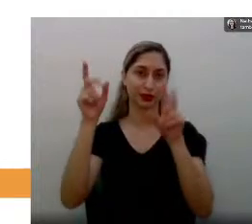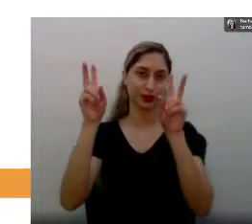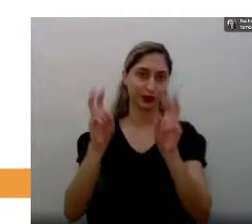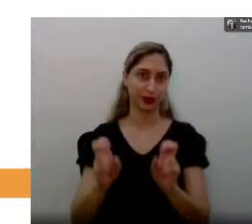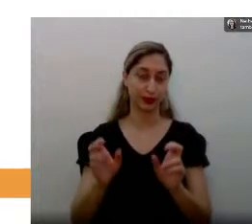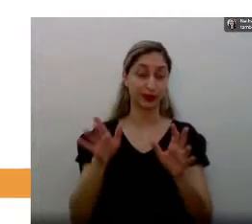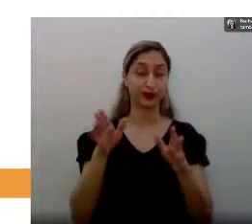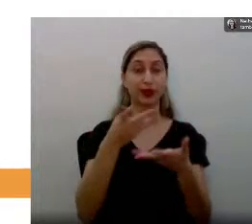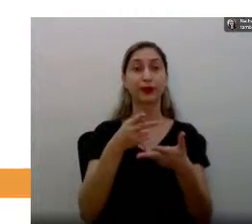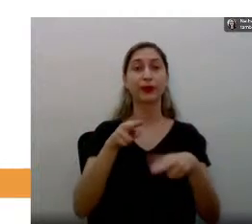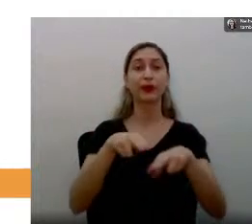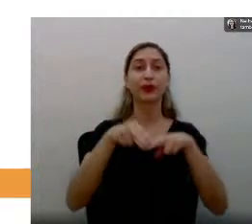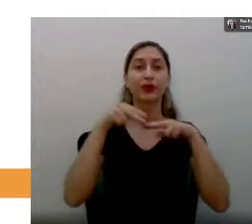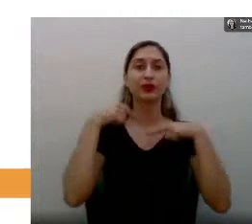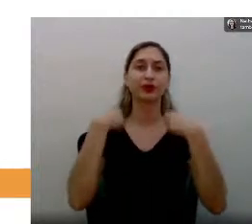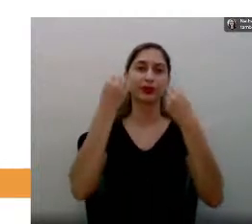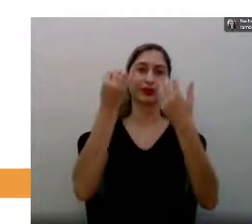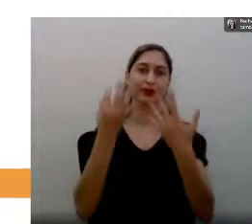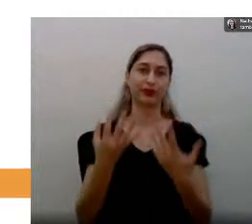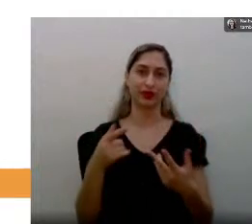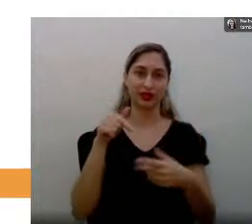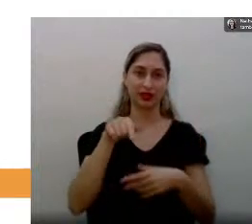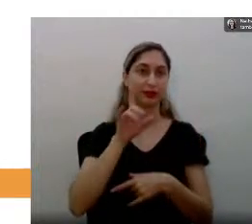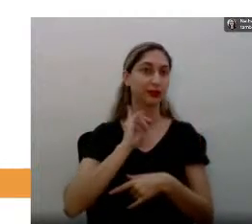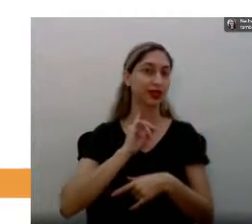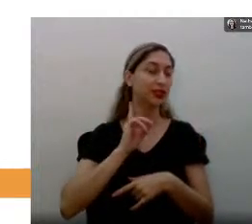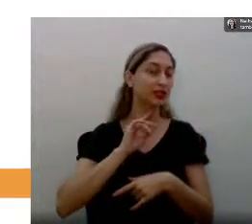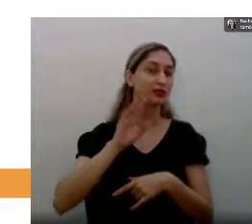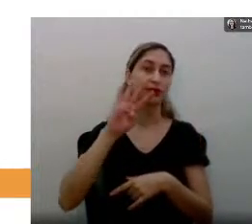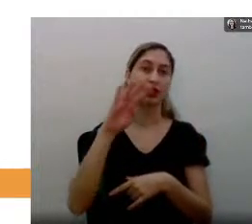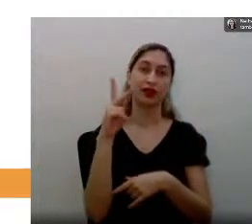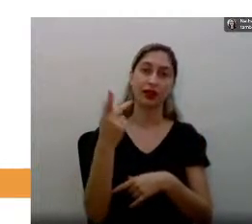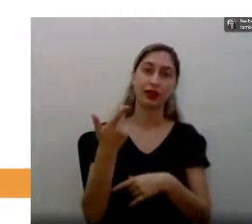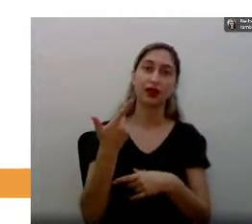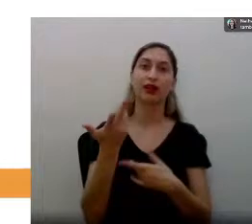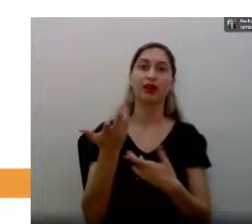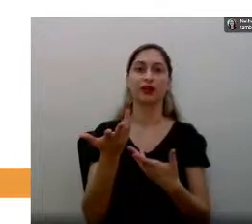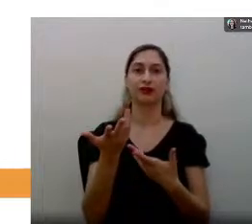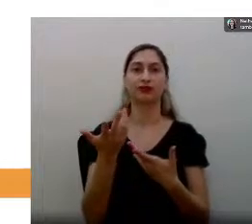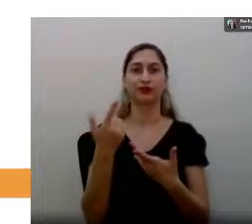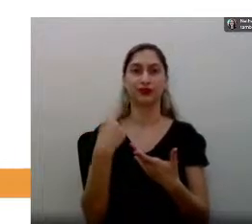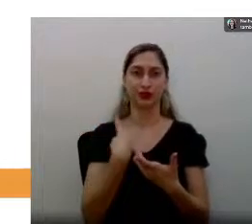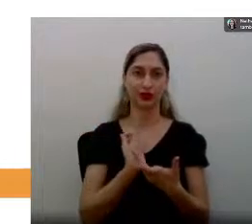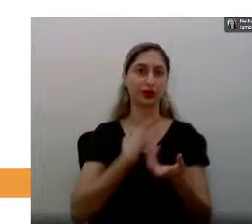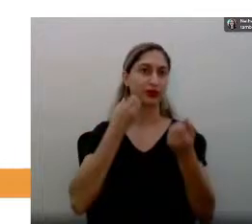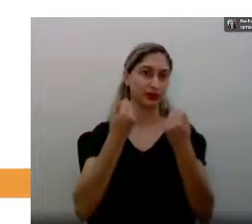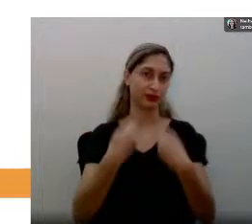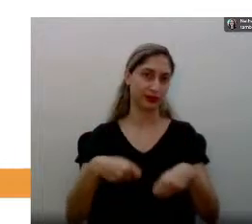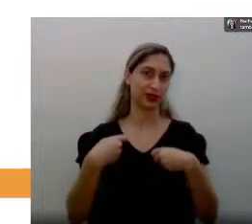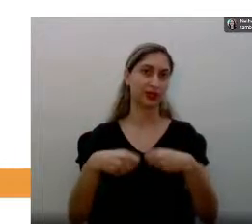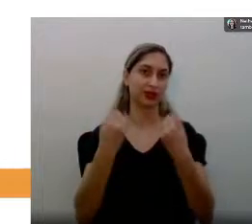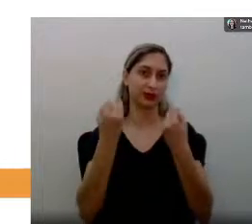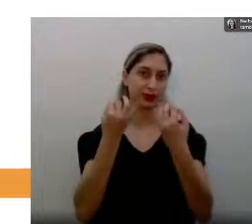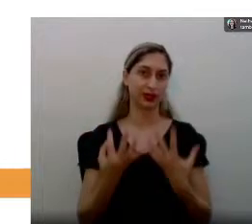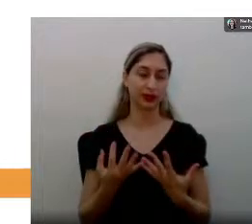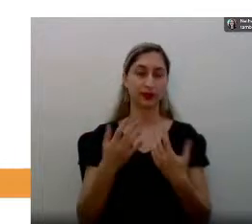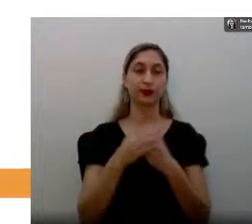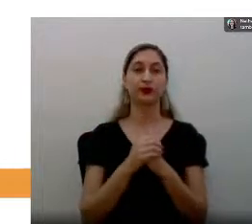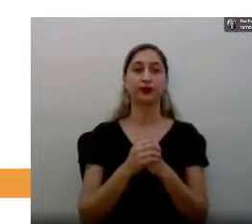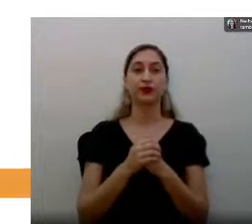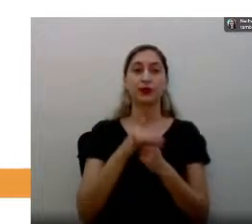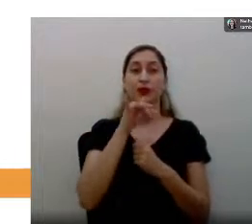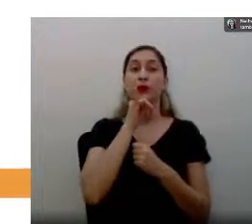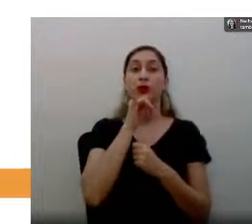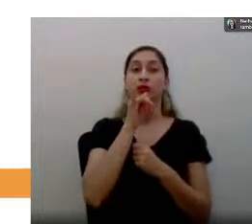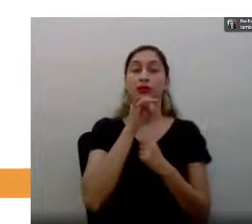falo que a de Minas Gerais Belo Horizonte né ela não pode ser contada assim que a gente fala desses dois tá o casal que durante muito tempo